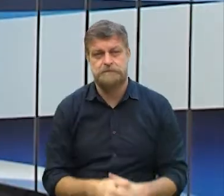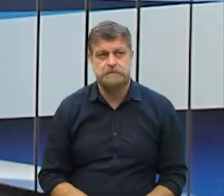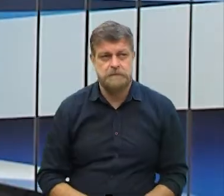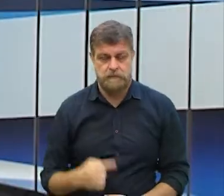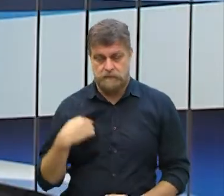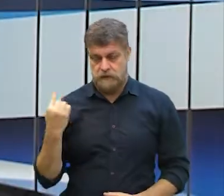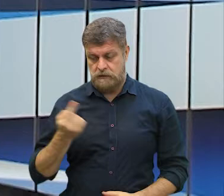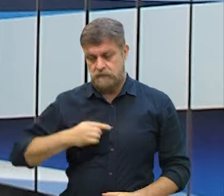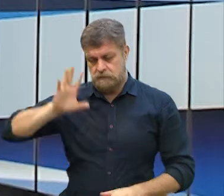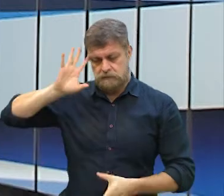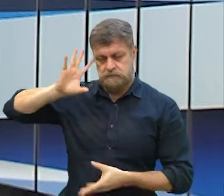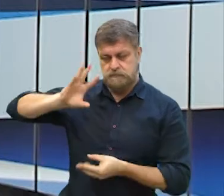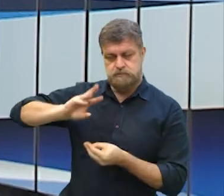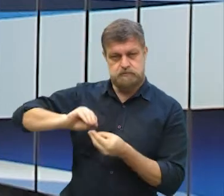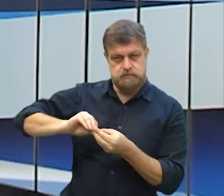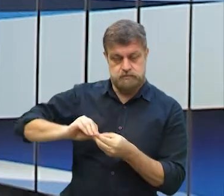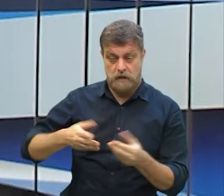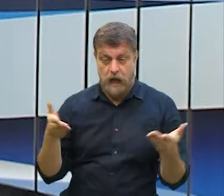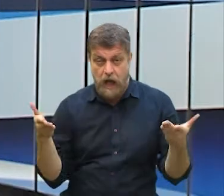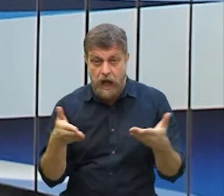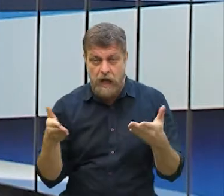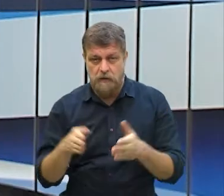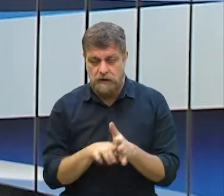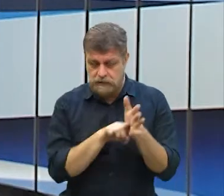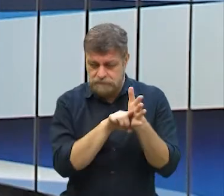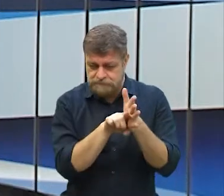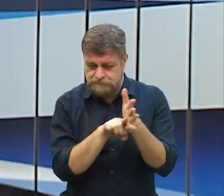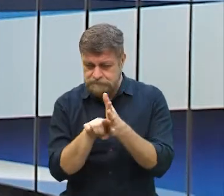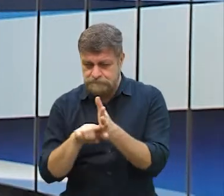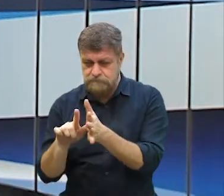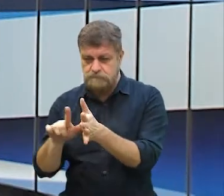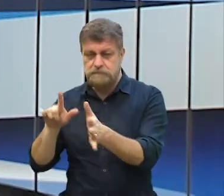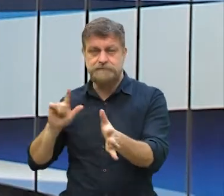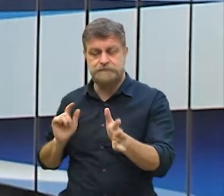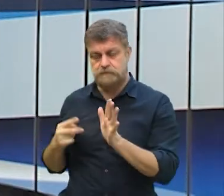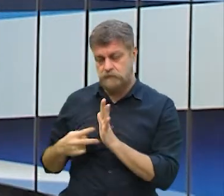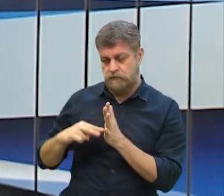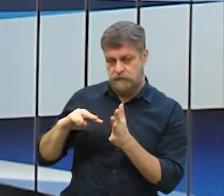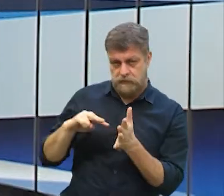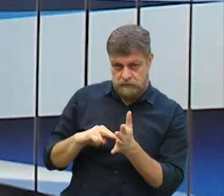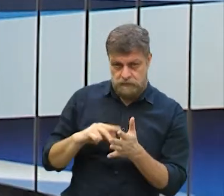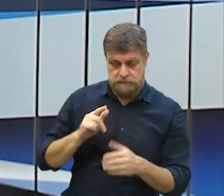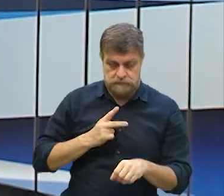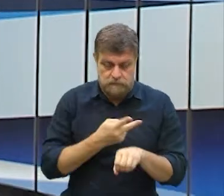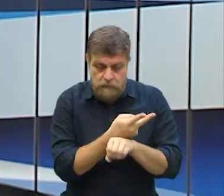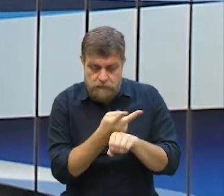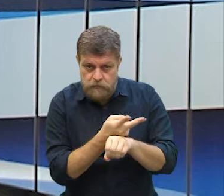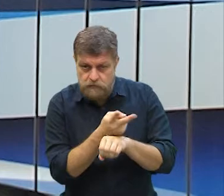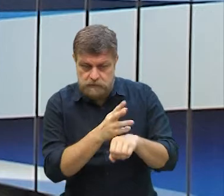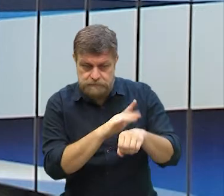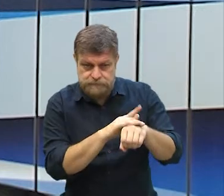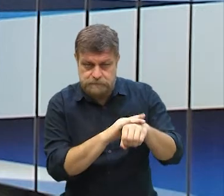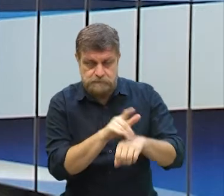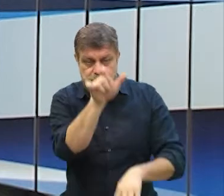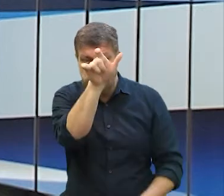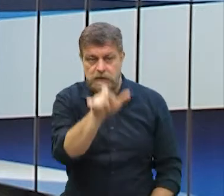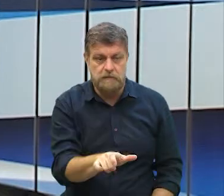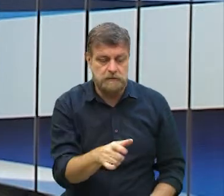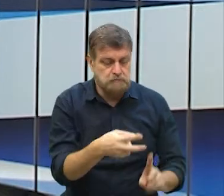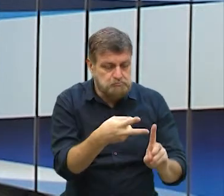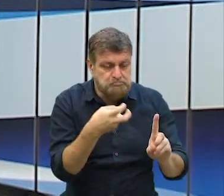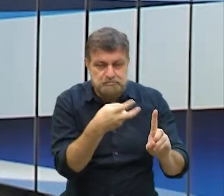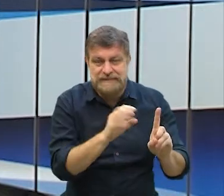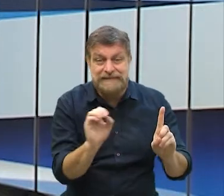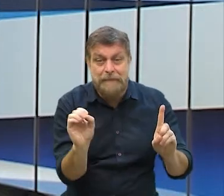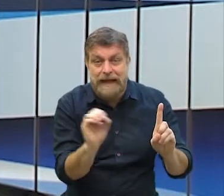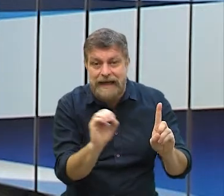e Marcelo, então, para nós fecharmos este assunto então do rastreamento, significa procurar doenças em quem não